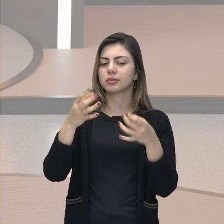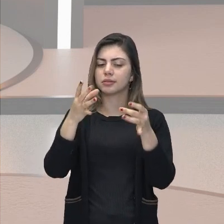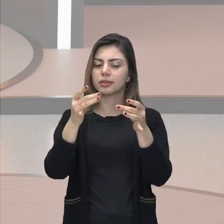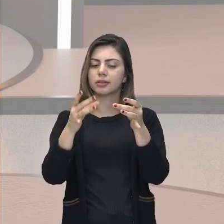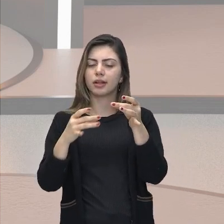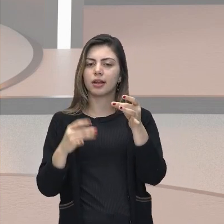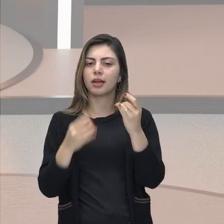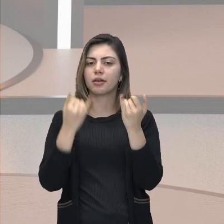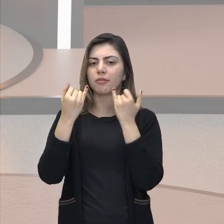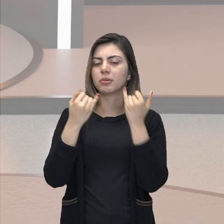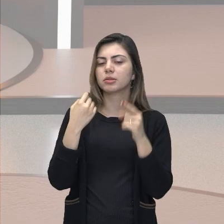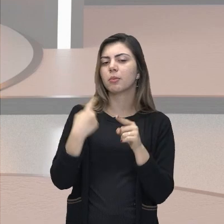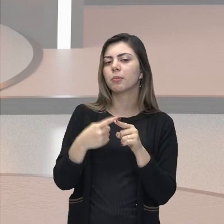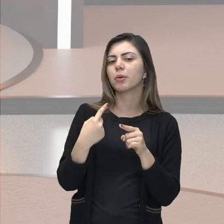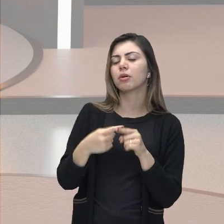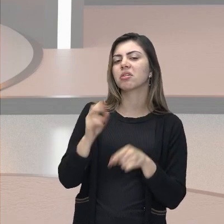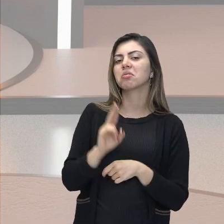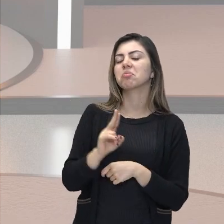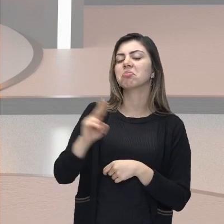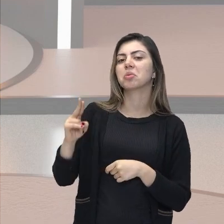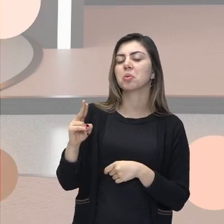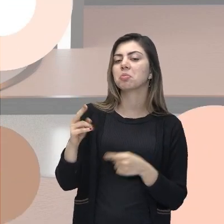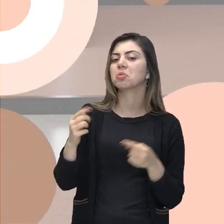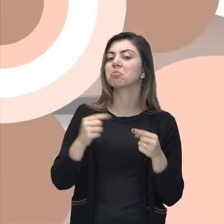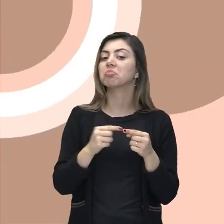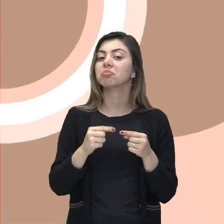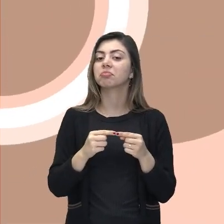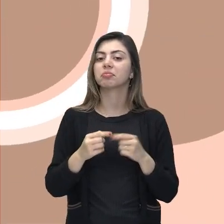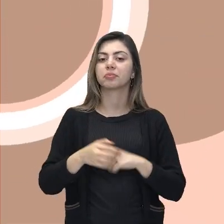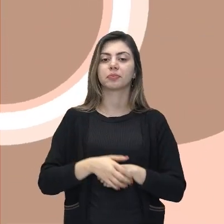que também é chamada de istmica.